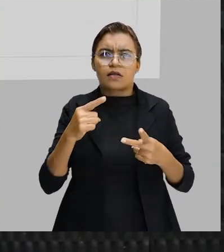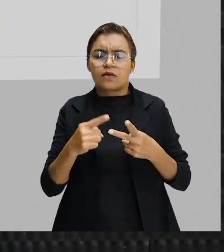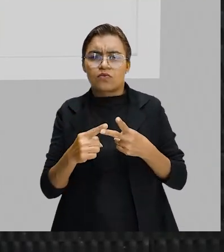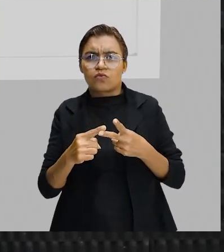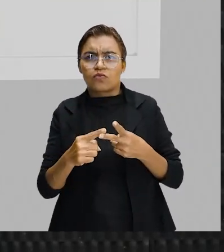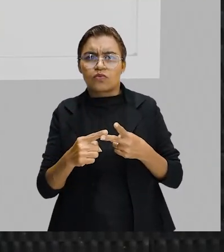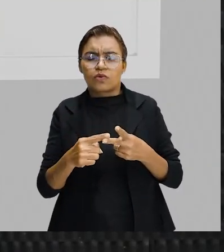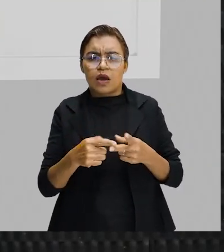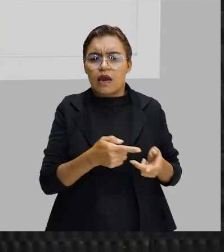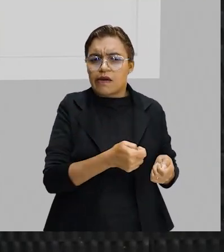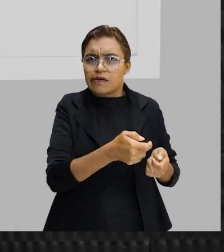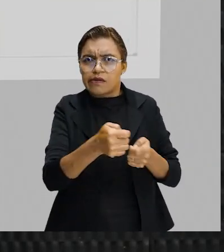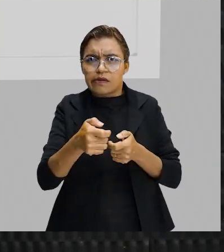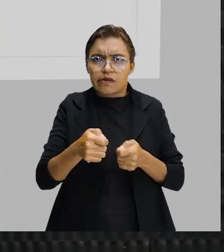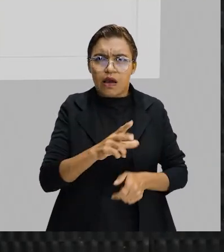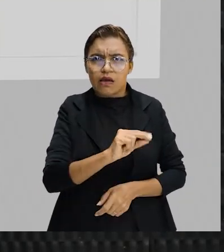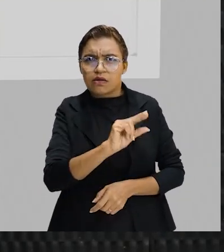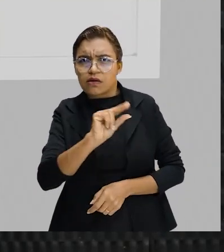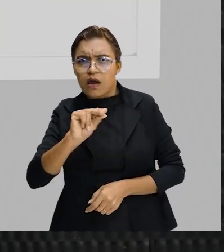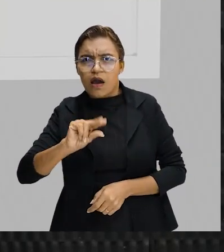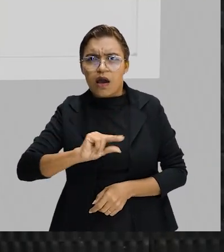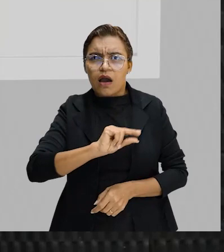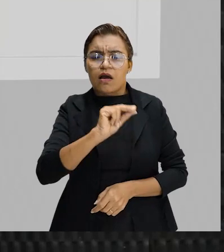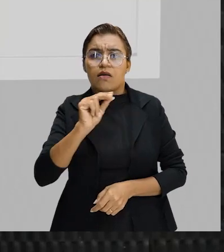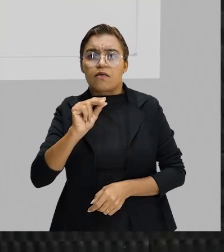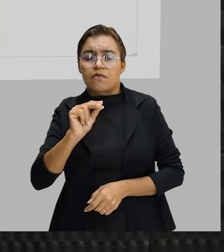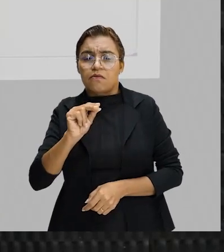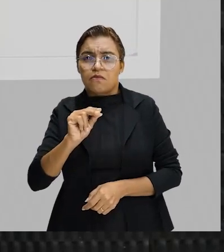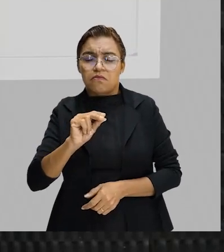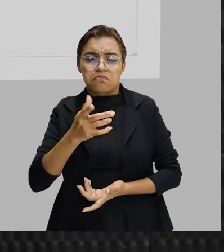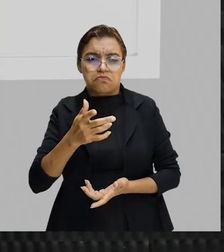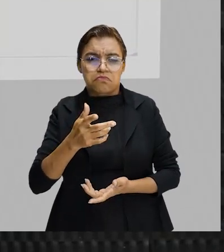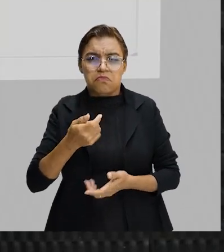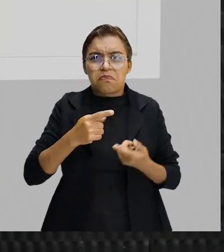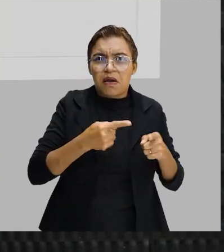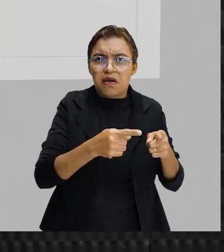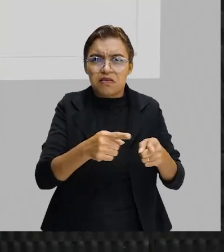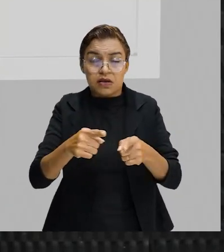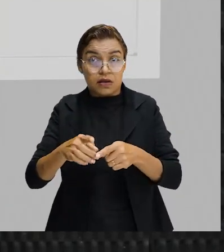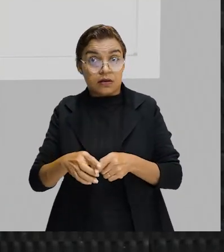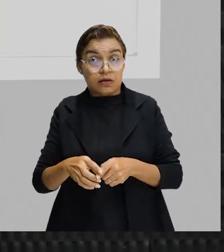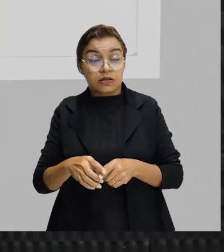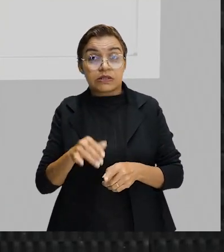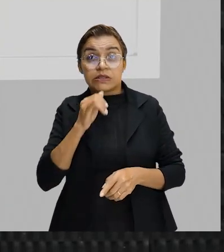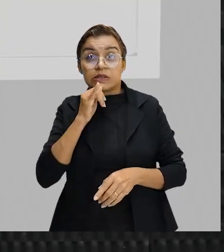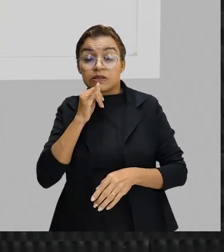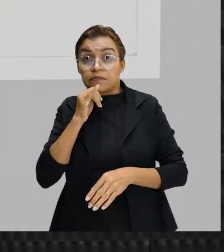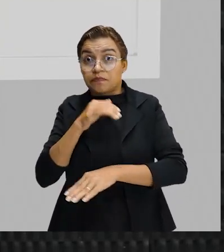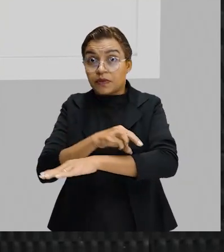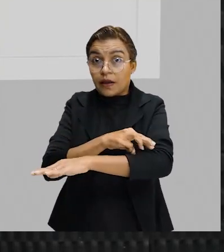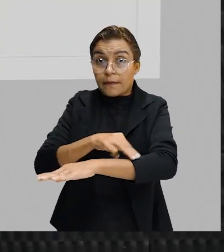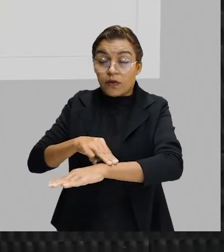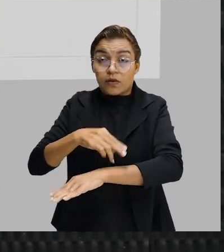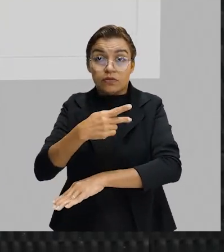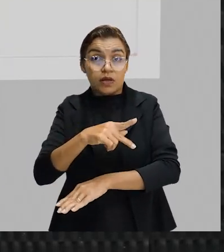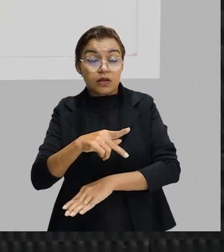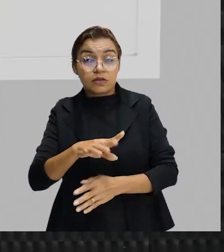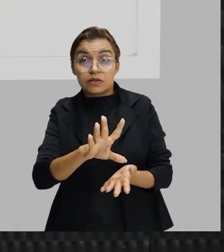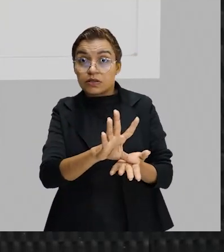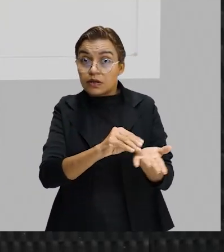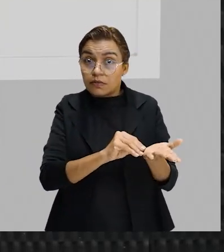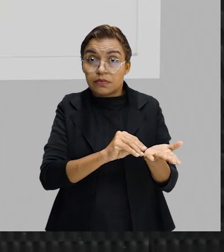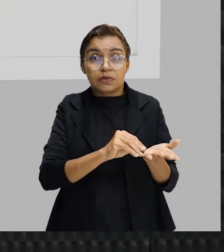a moralidade deles é extremamente difusa, complexa, difícil de ser imitada também.